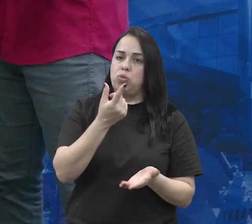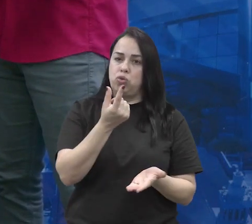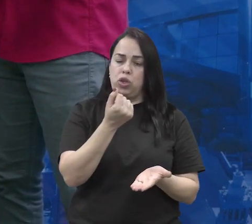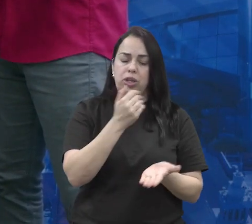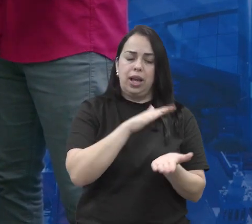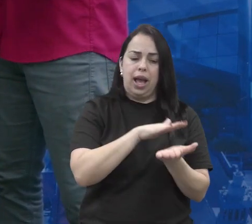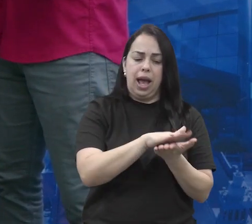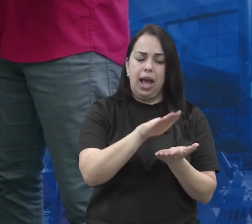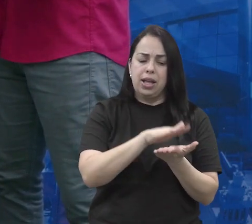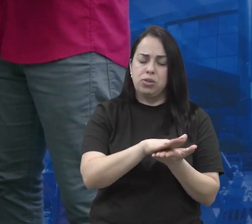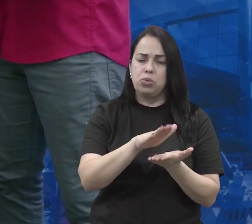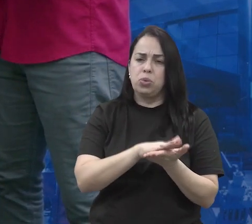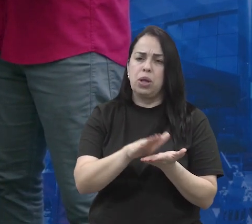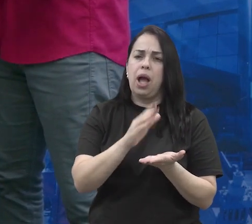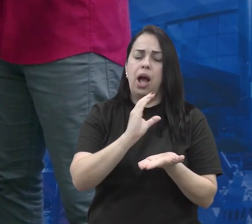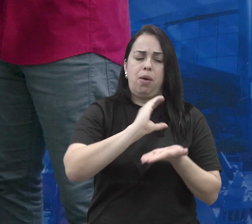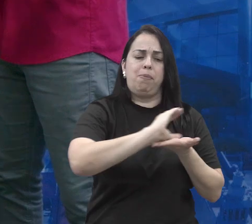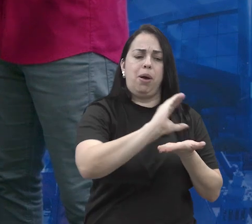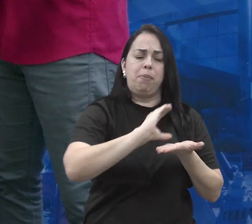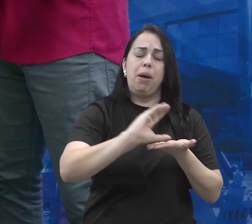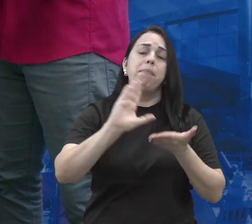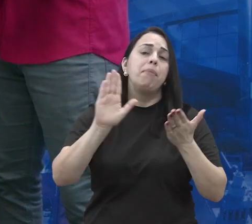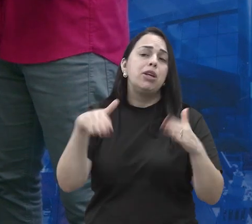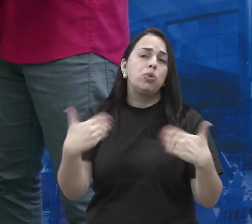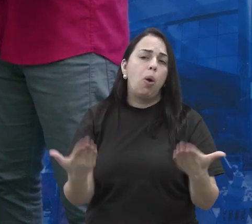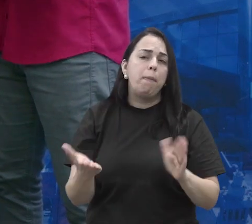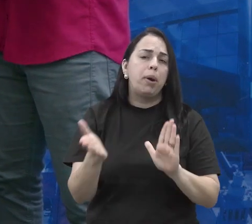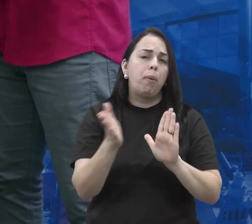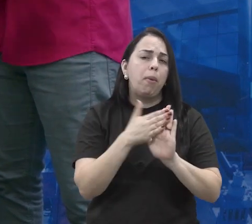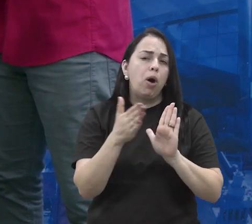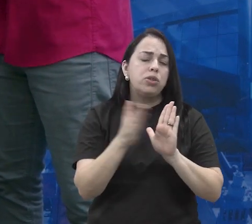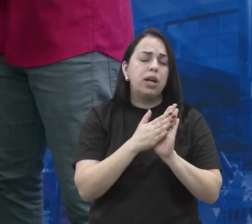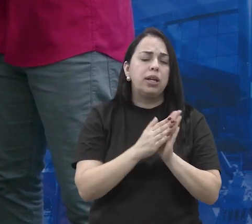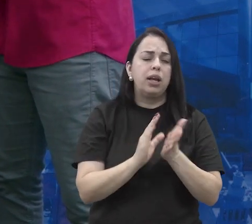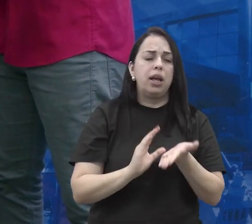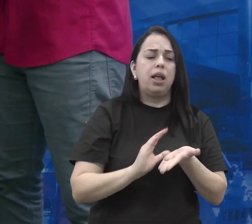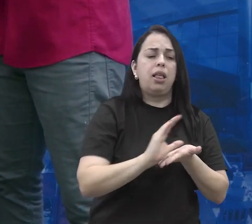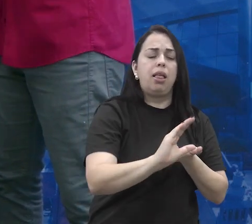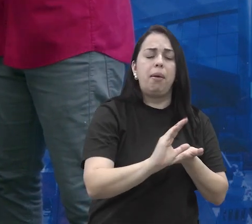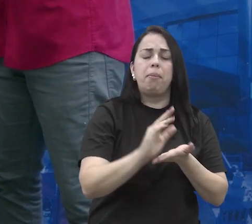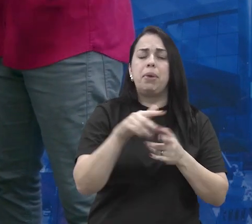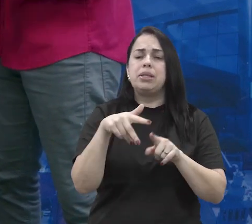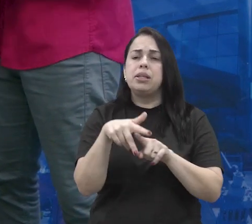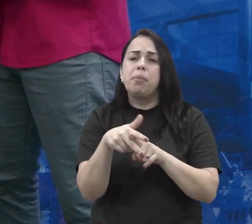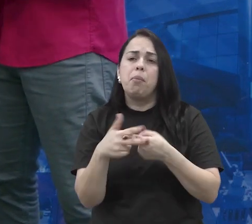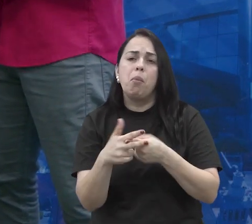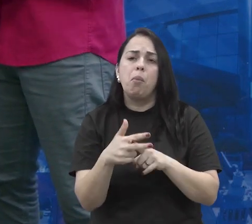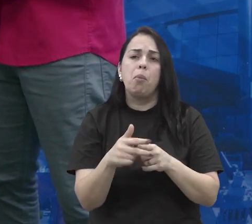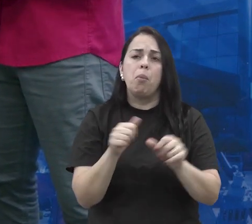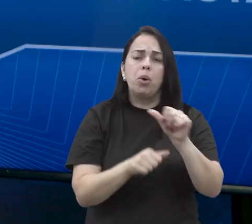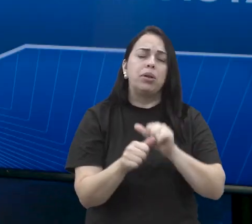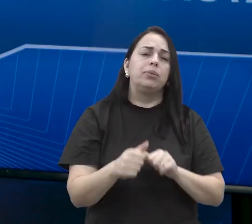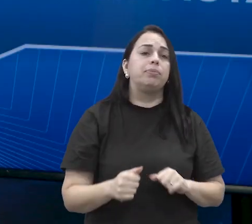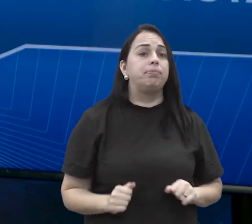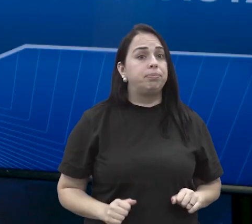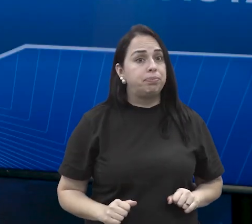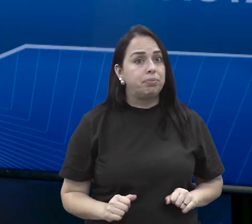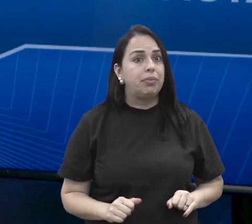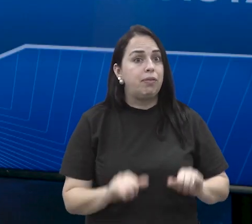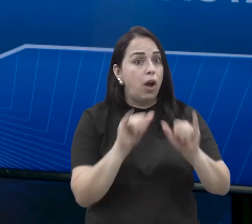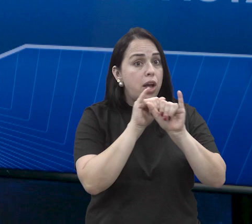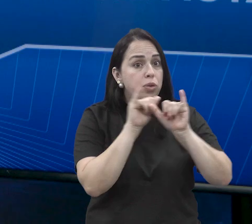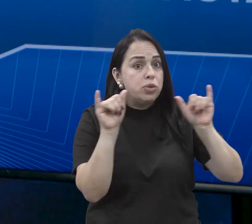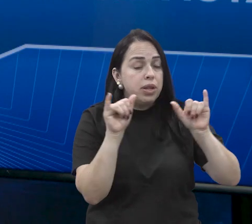né, quais são as principais propostas, o que precisa ser melhorado, reajustado? Então, o que